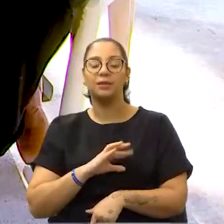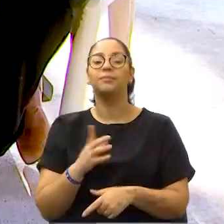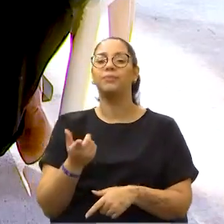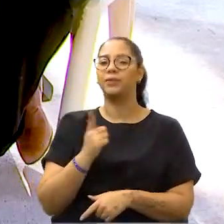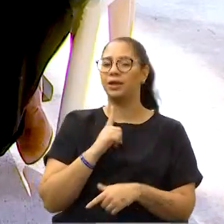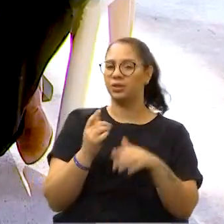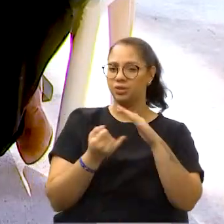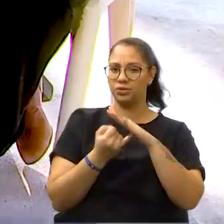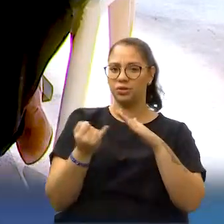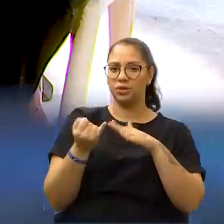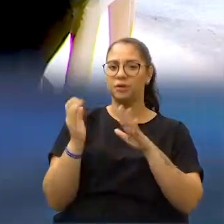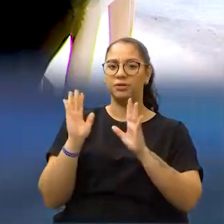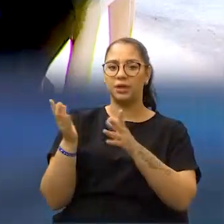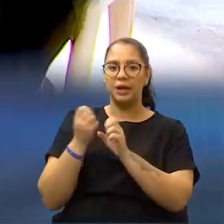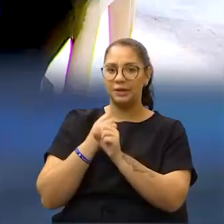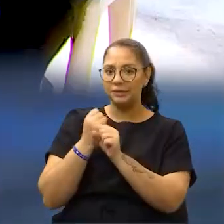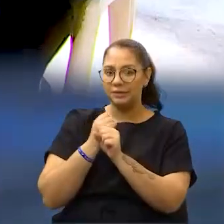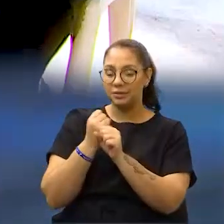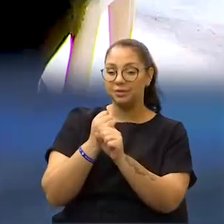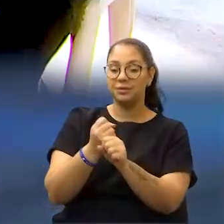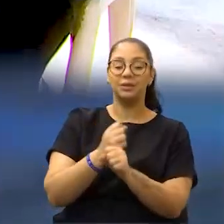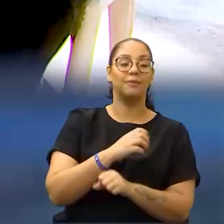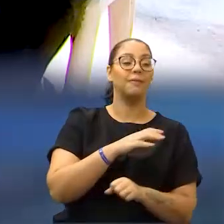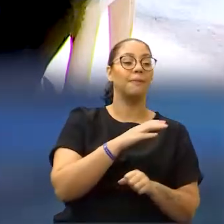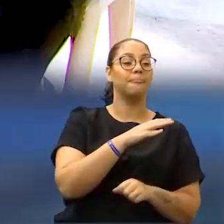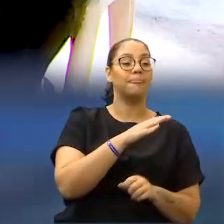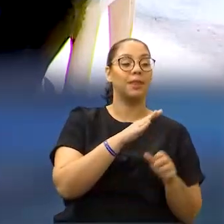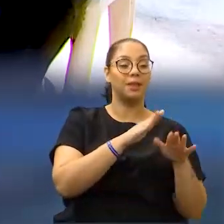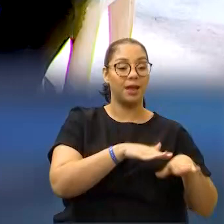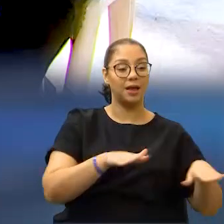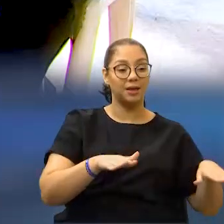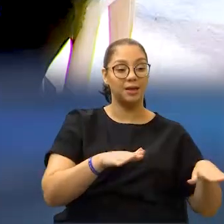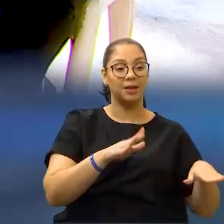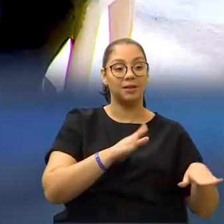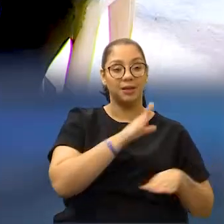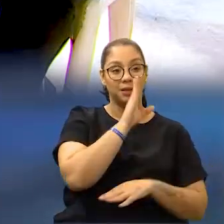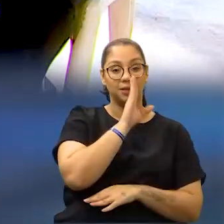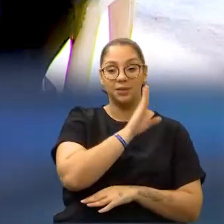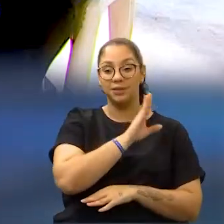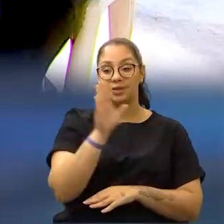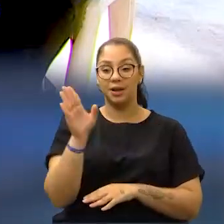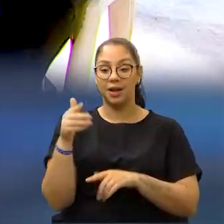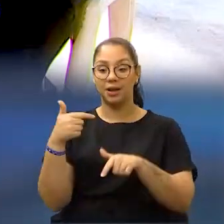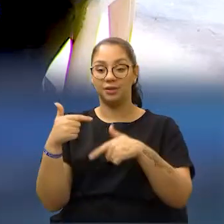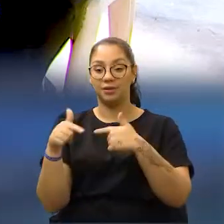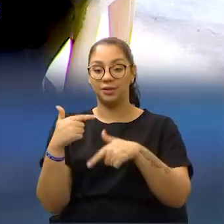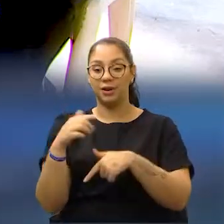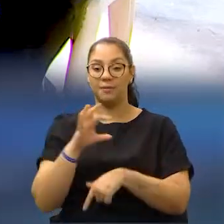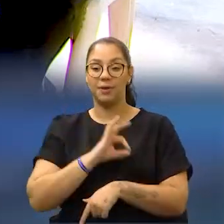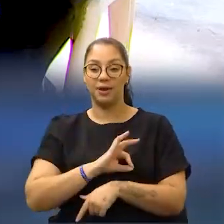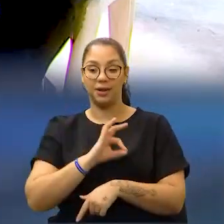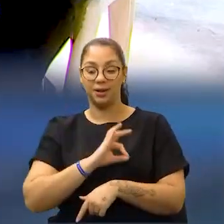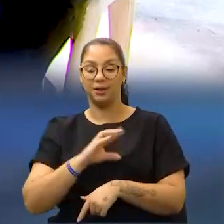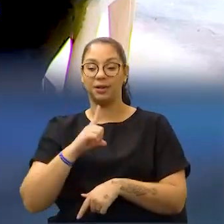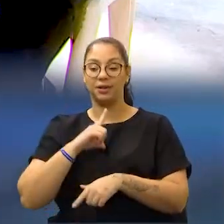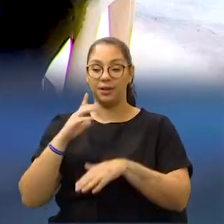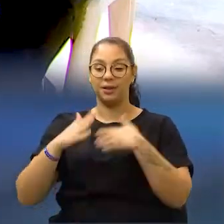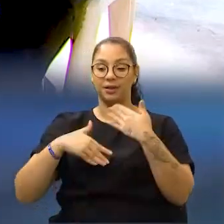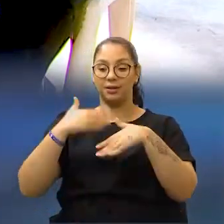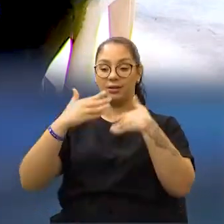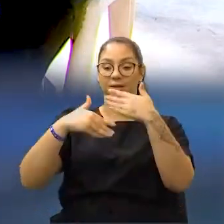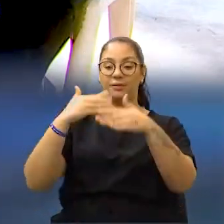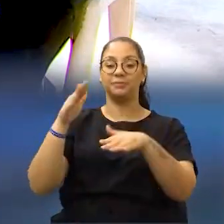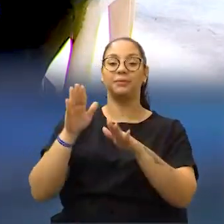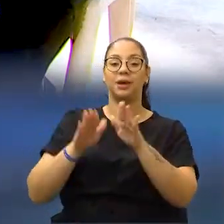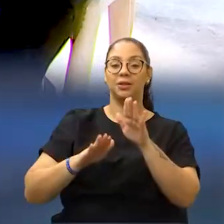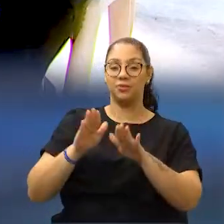Acontece em algum... A instituição tem muitos anos, né? Acontece às vezes da criança ir direto para o trabalho e renda. Lógico que